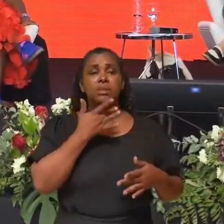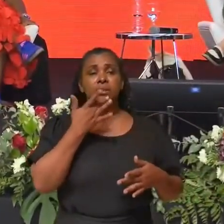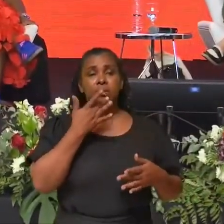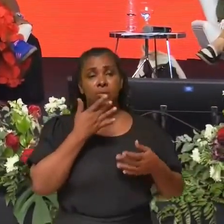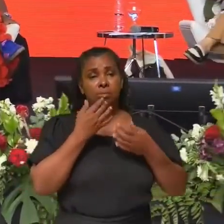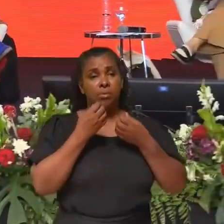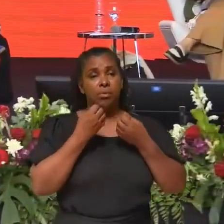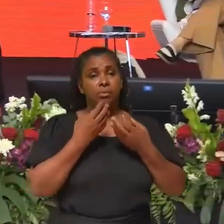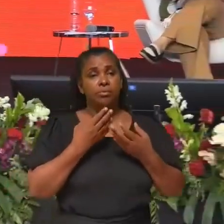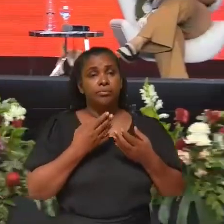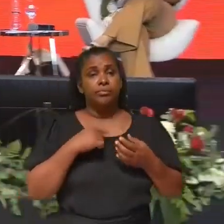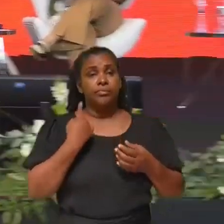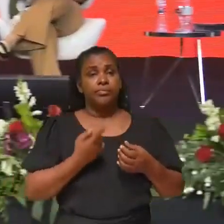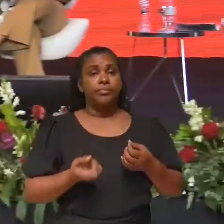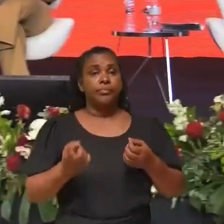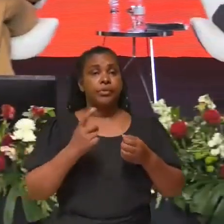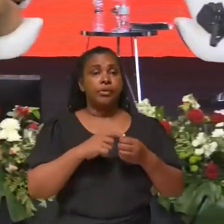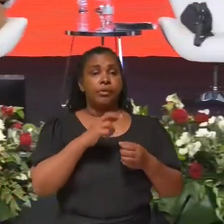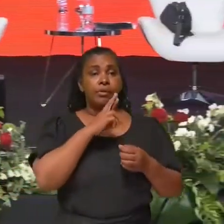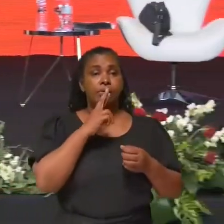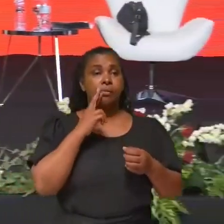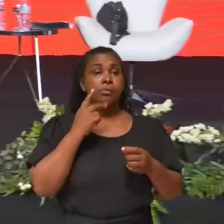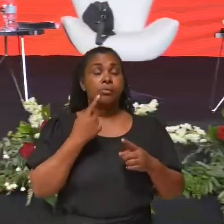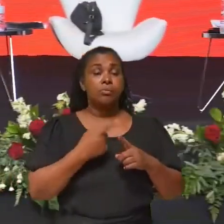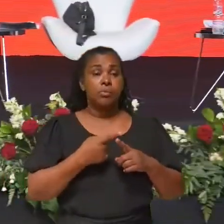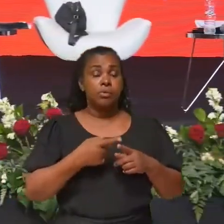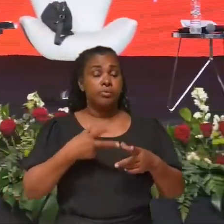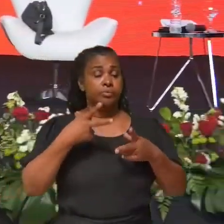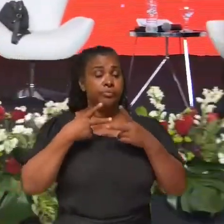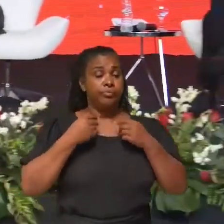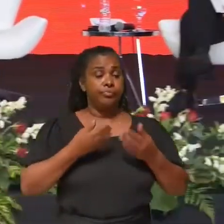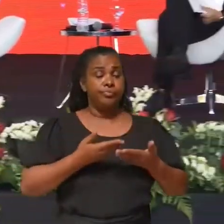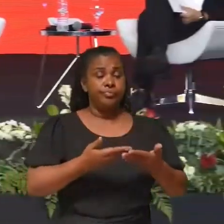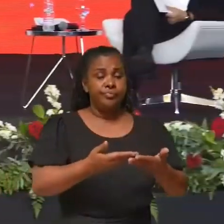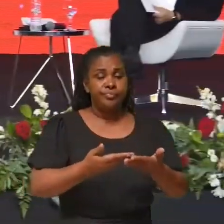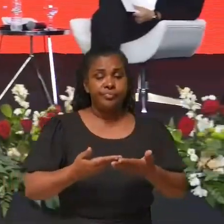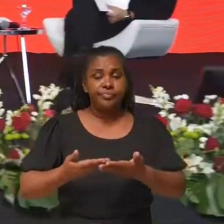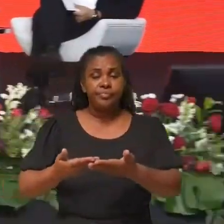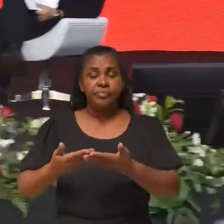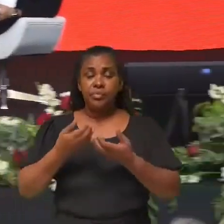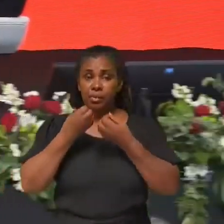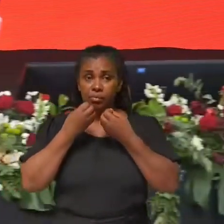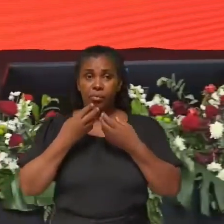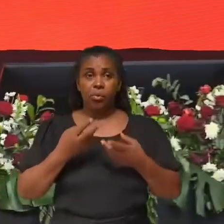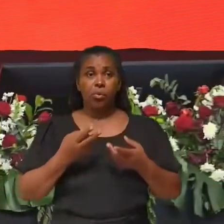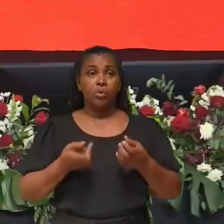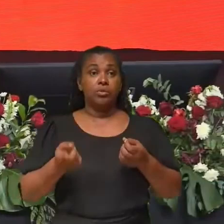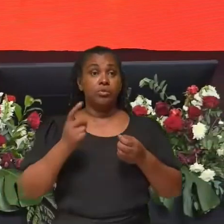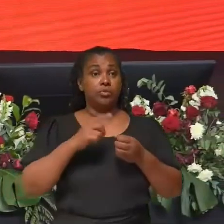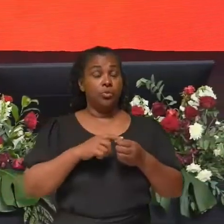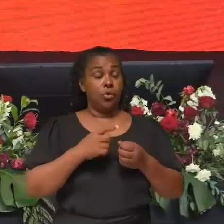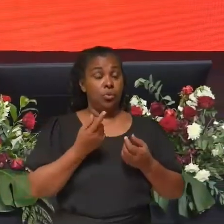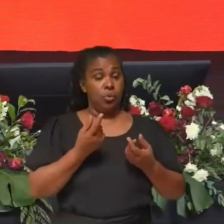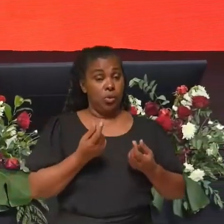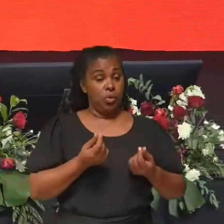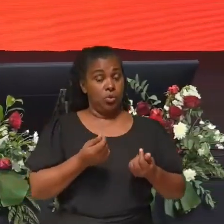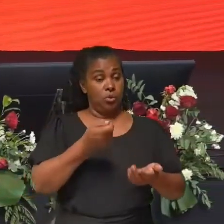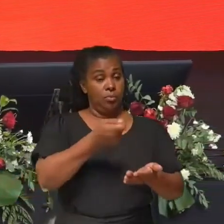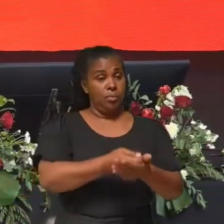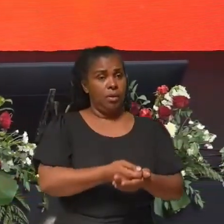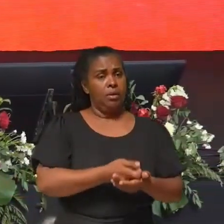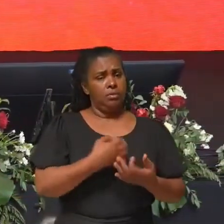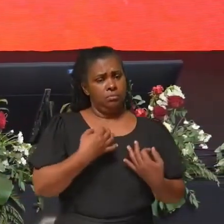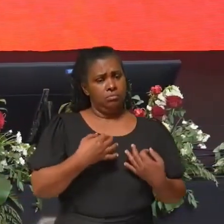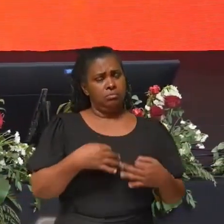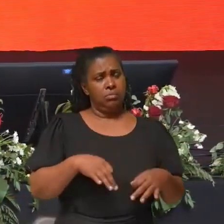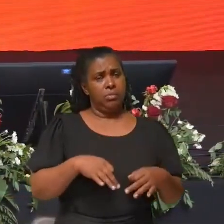restaurante por causa do atendimento. A gente volta no restaurante porque o preço é justo. Esses são a base pelas